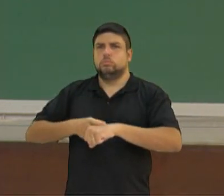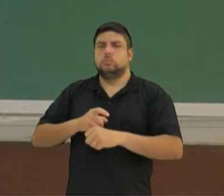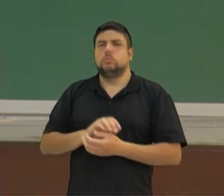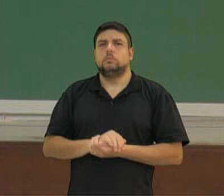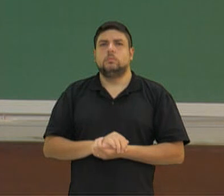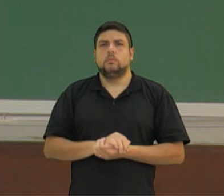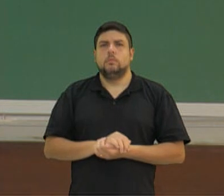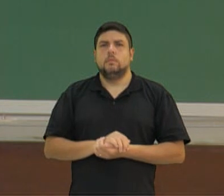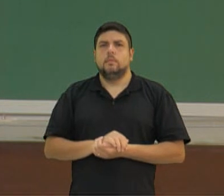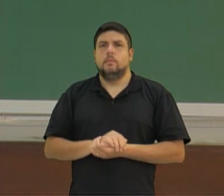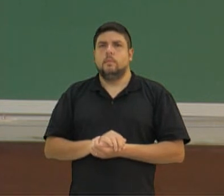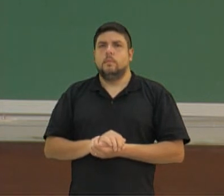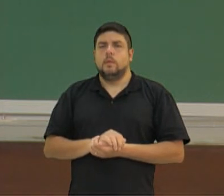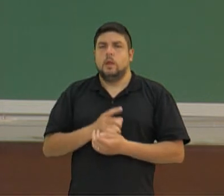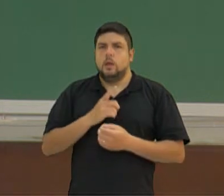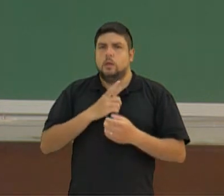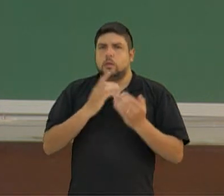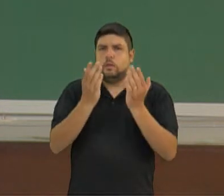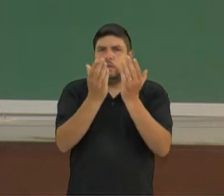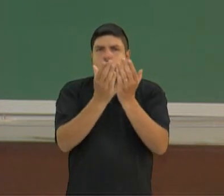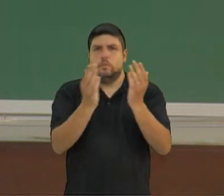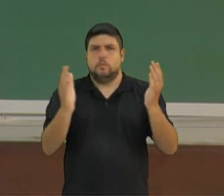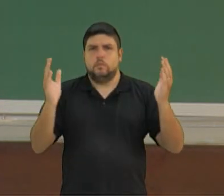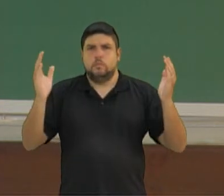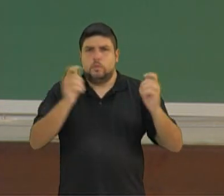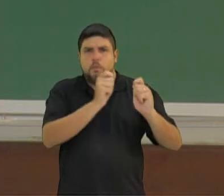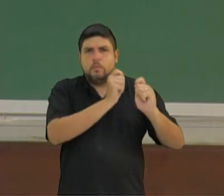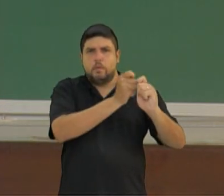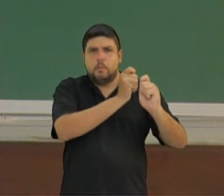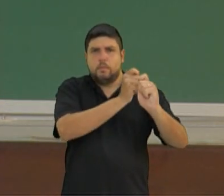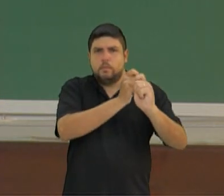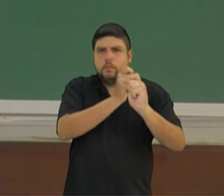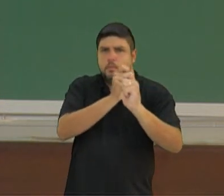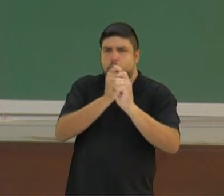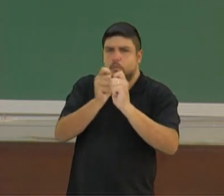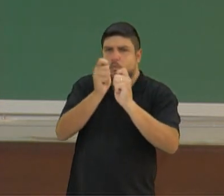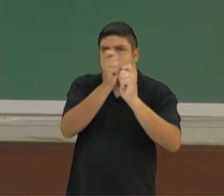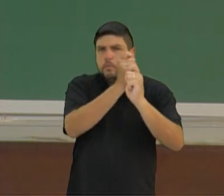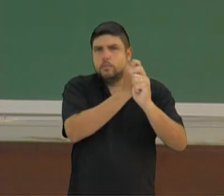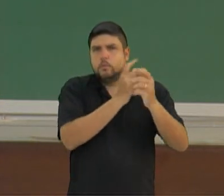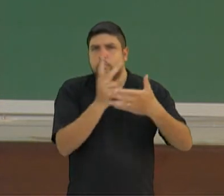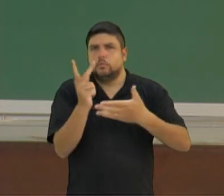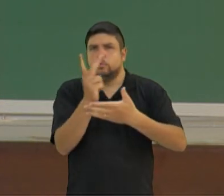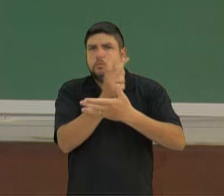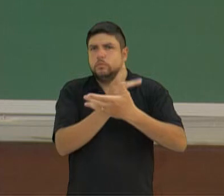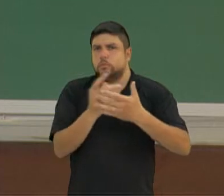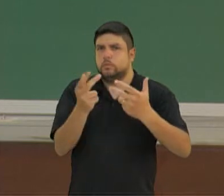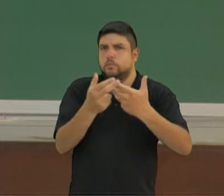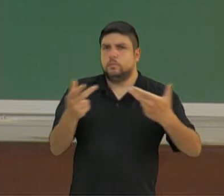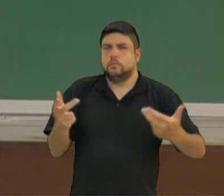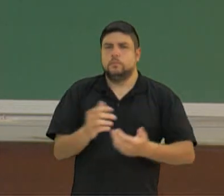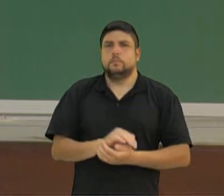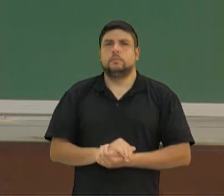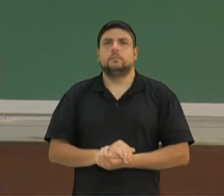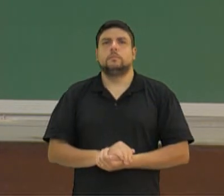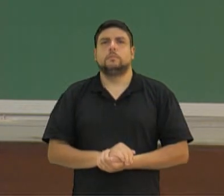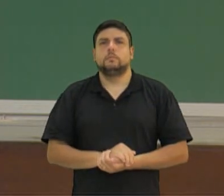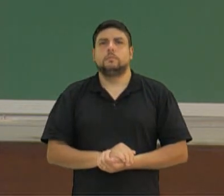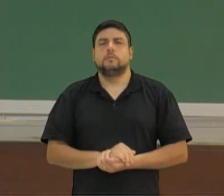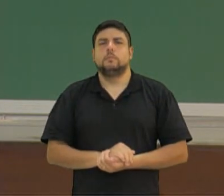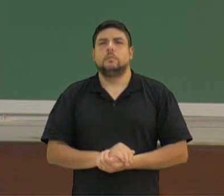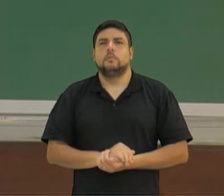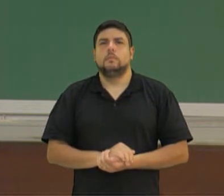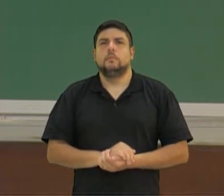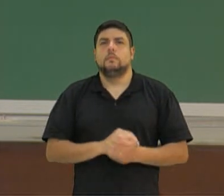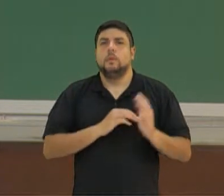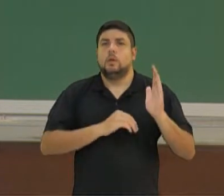inscrições, né, os detalhes nos muros da proteção. As pinturas, como